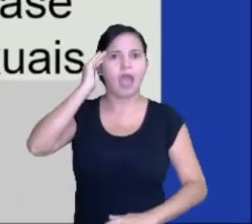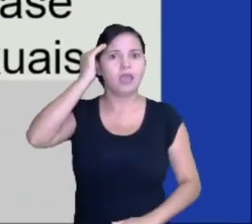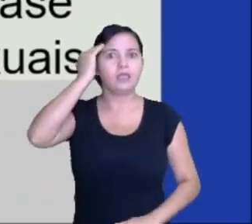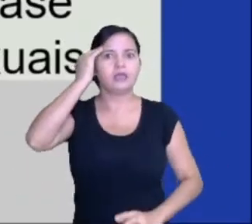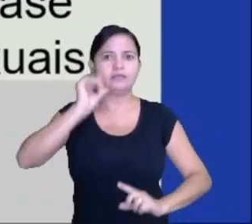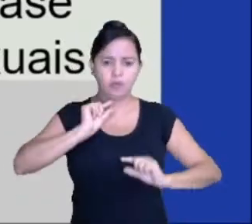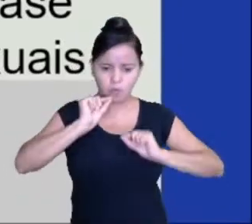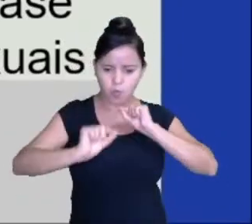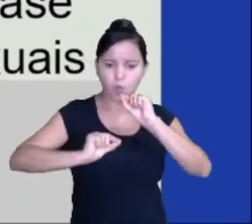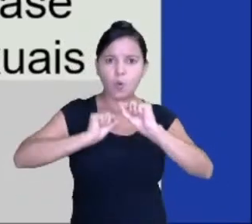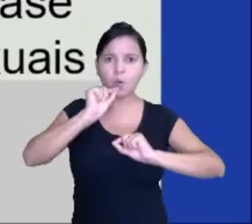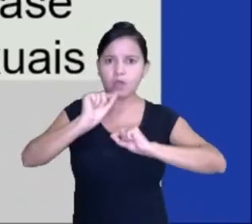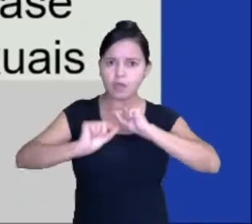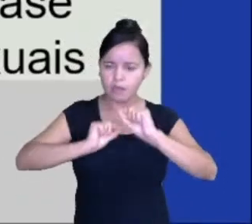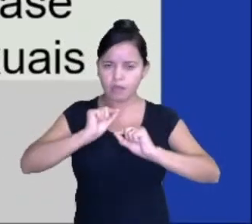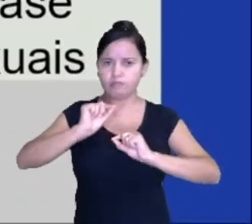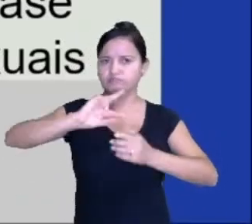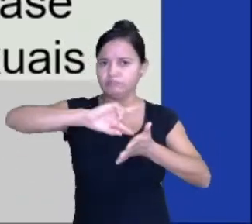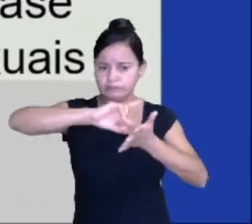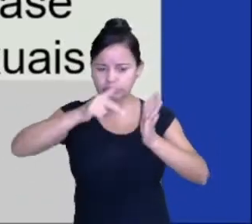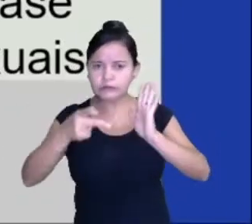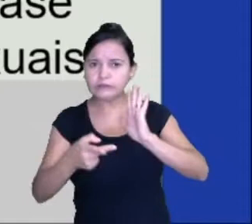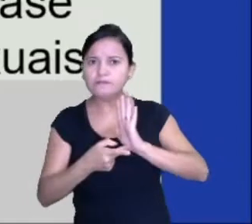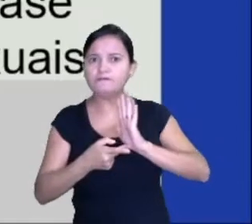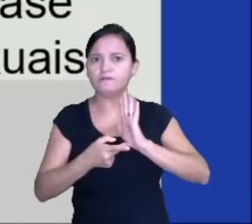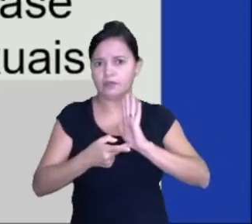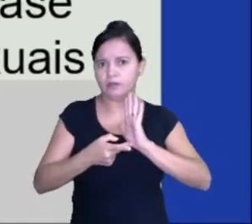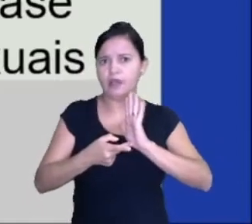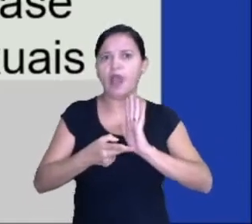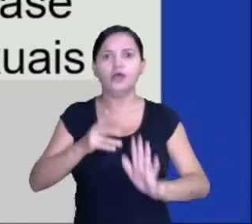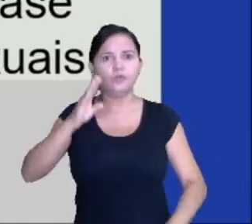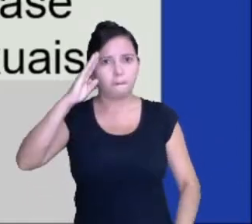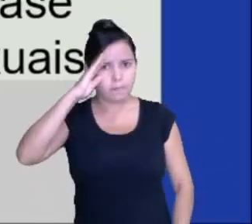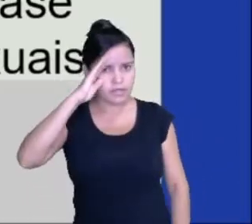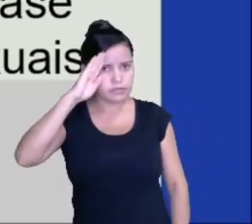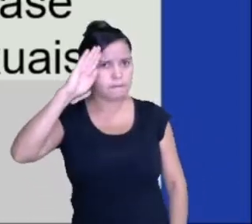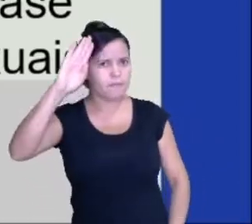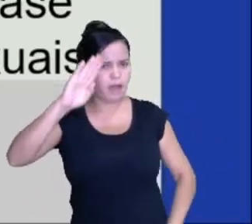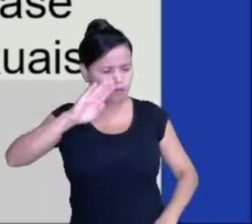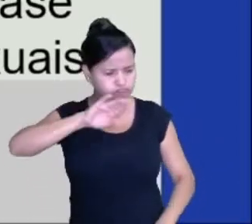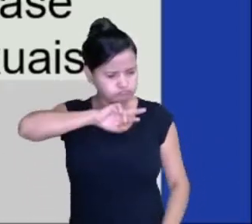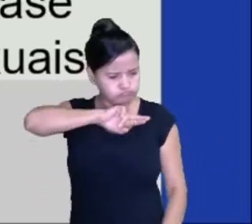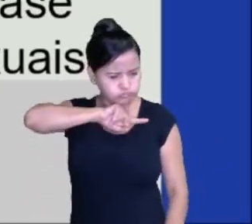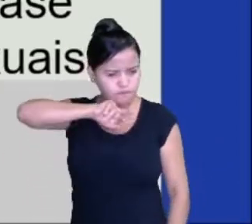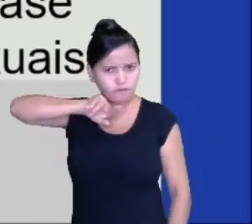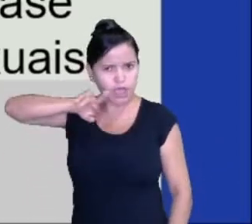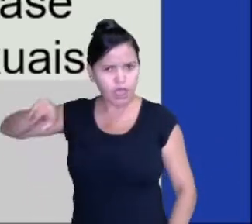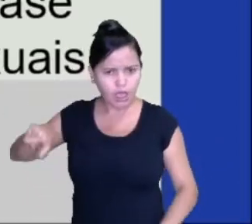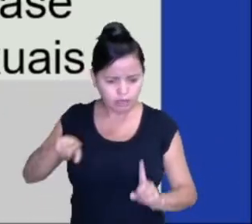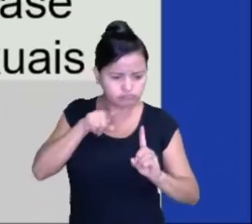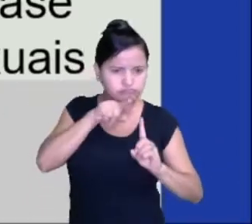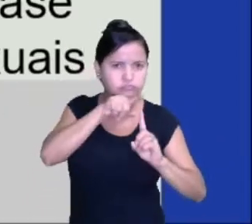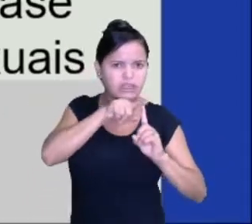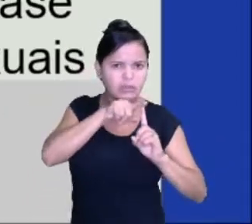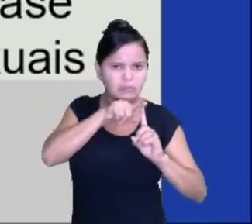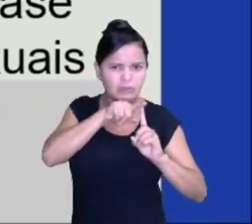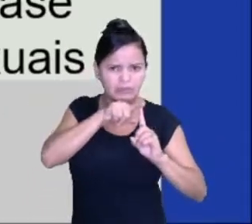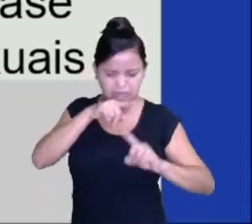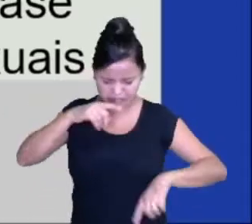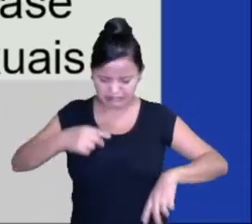funcionamento do sistema endócrino, dando ênfase à diferenciação das funções dos hormônios